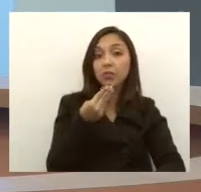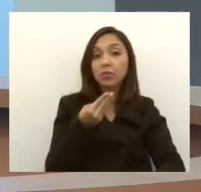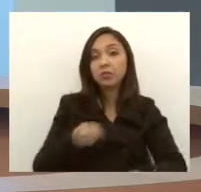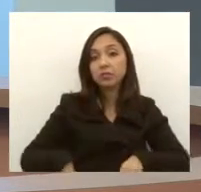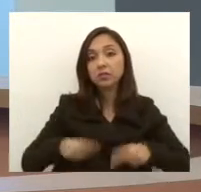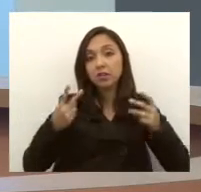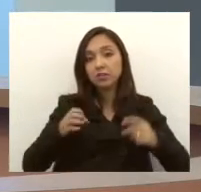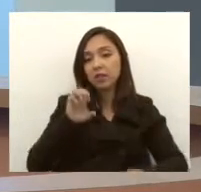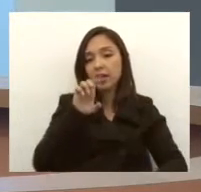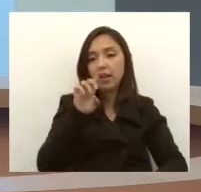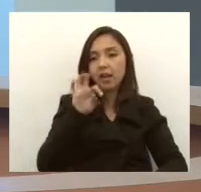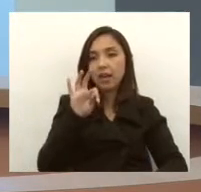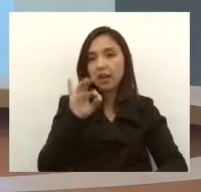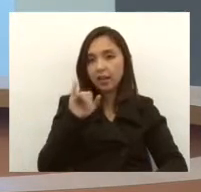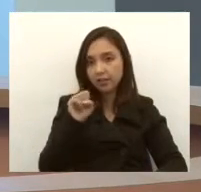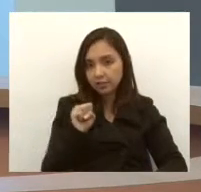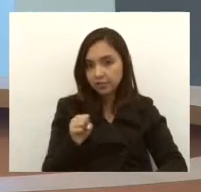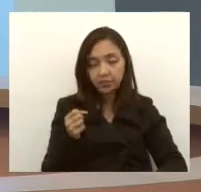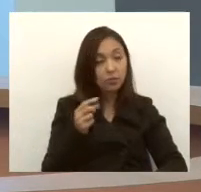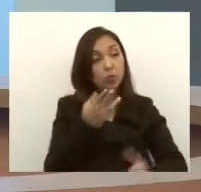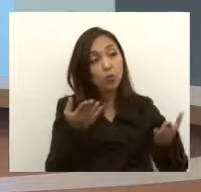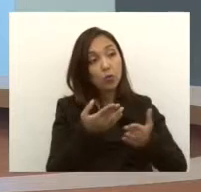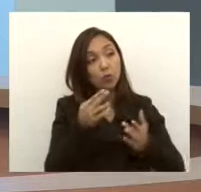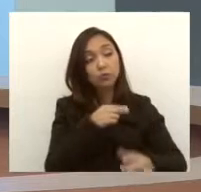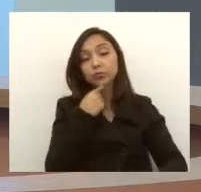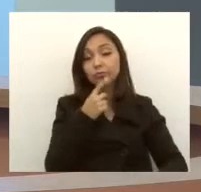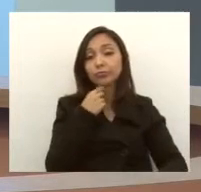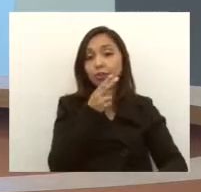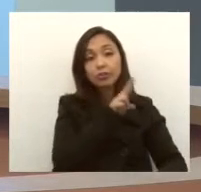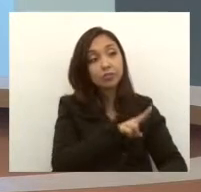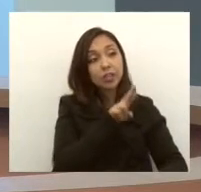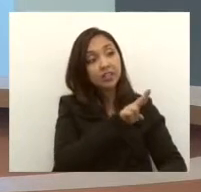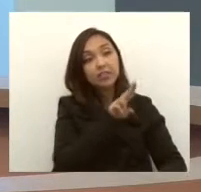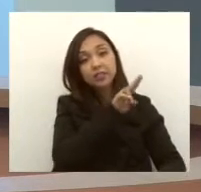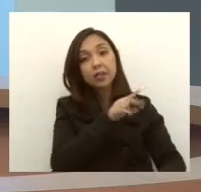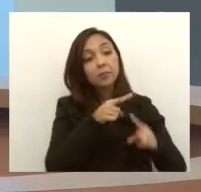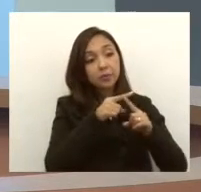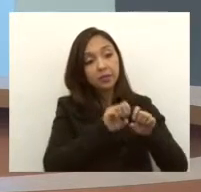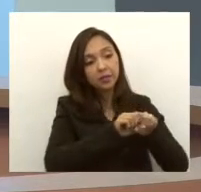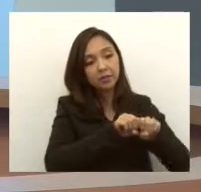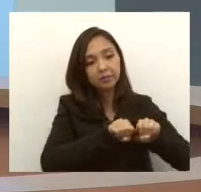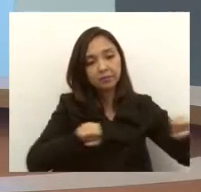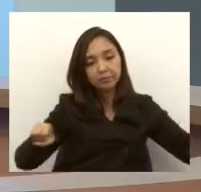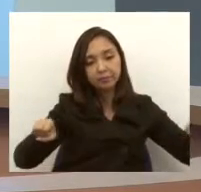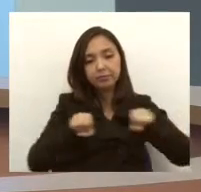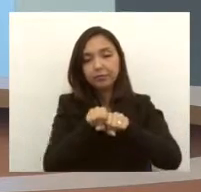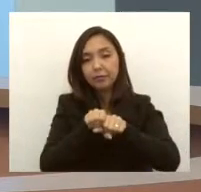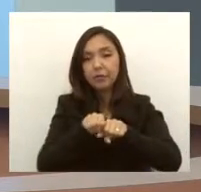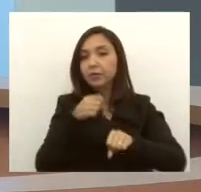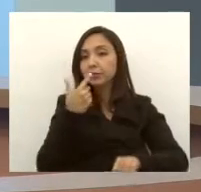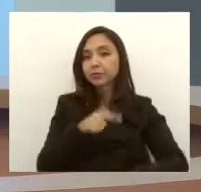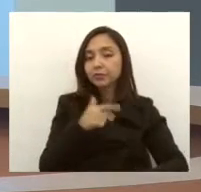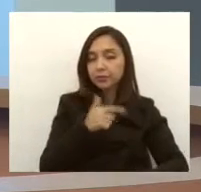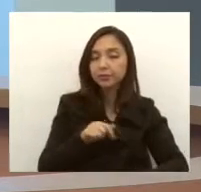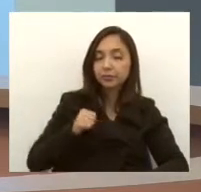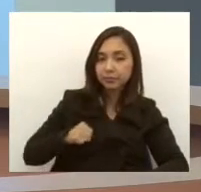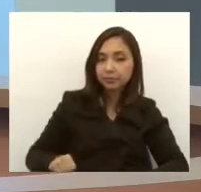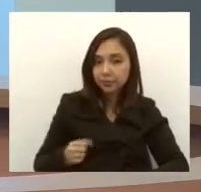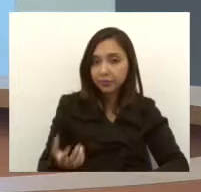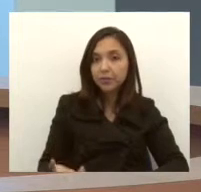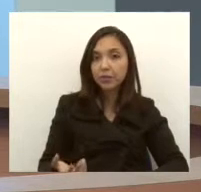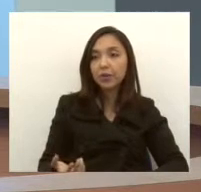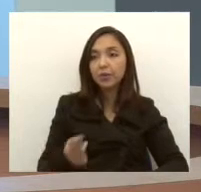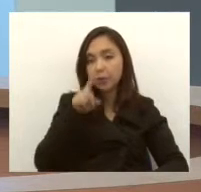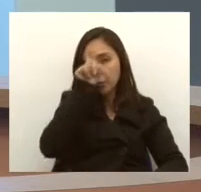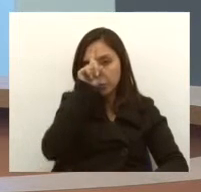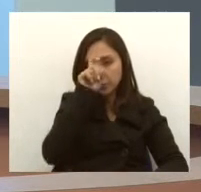as ETs? E as ETs não funcionam. Óbvio, porque não tem a ligação do esgoto. Quanto dinheiro foi gasto no